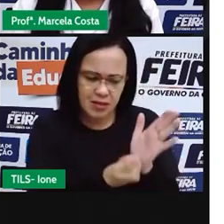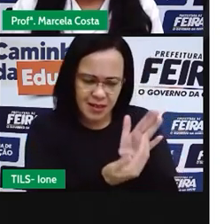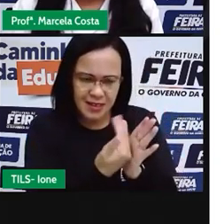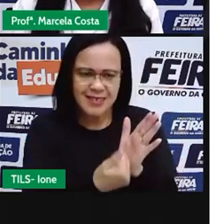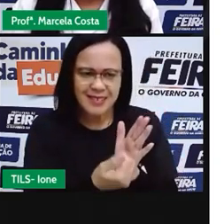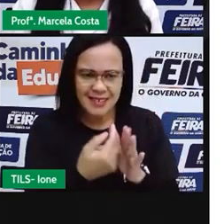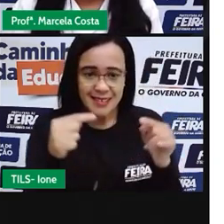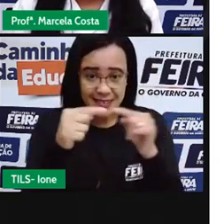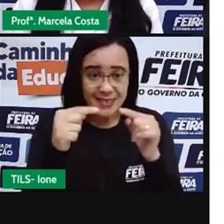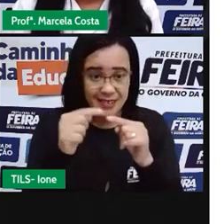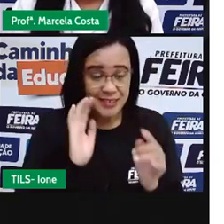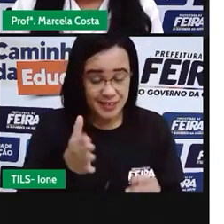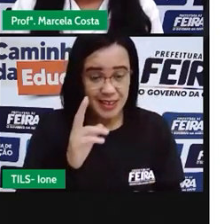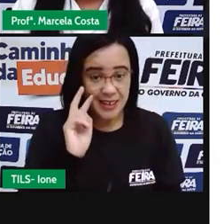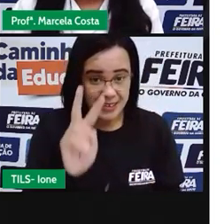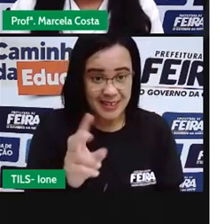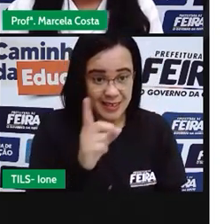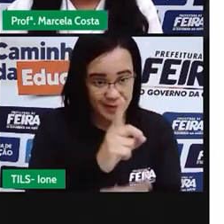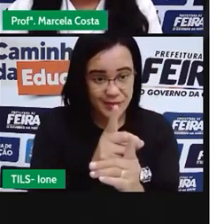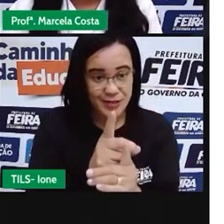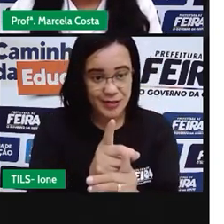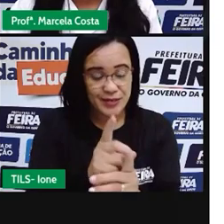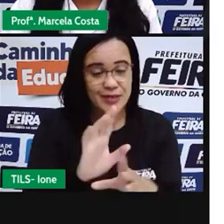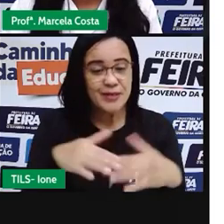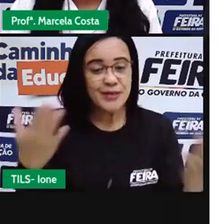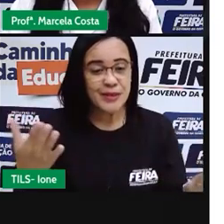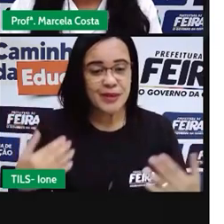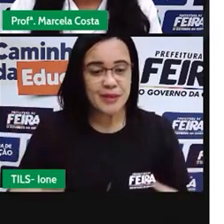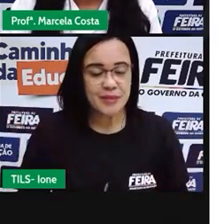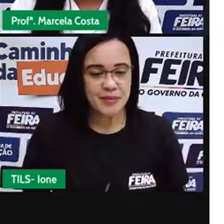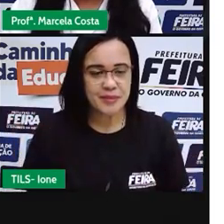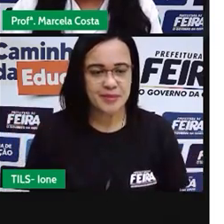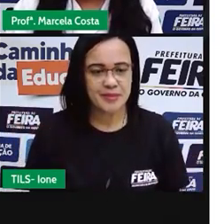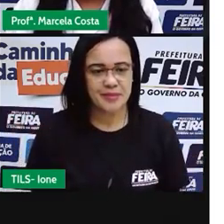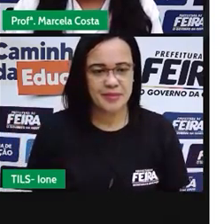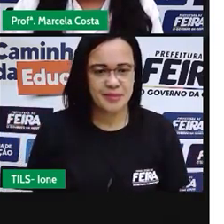Agora vamos ver a igreja Nossa Senhora dos Remédios.